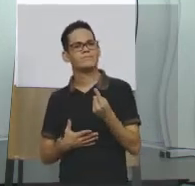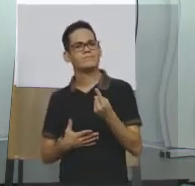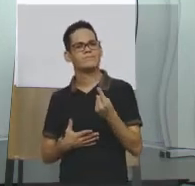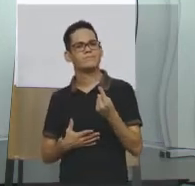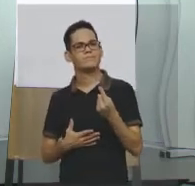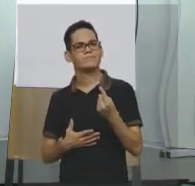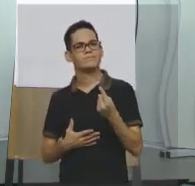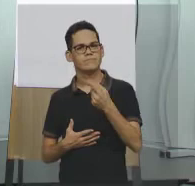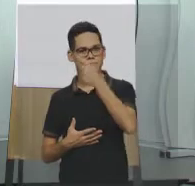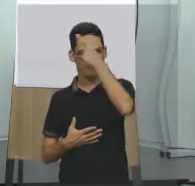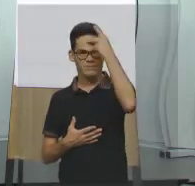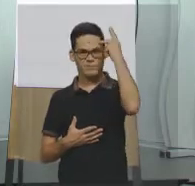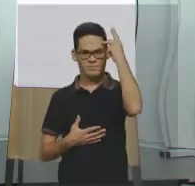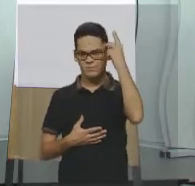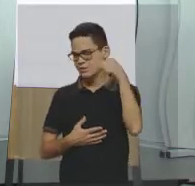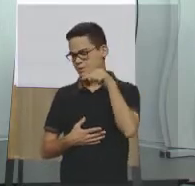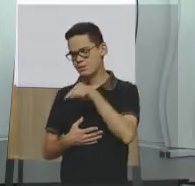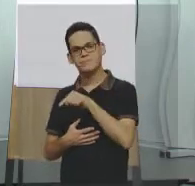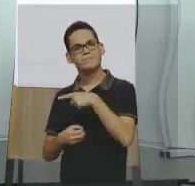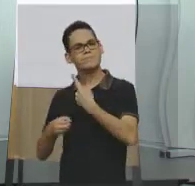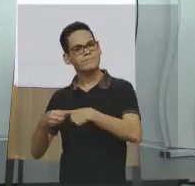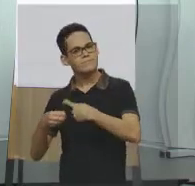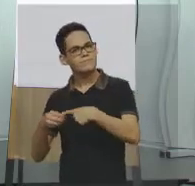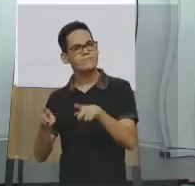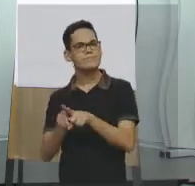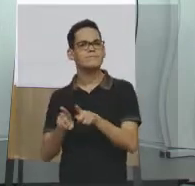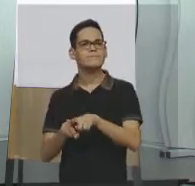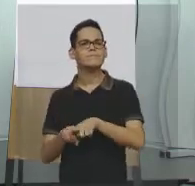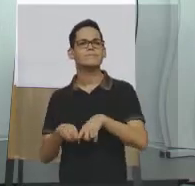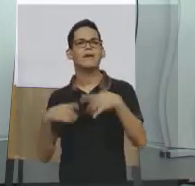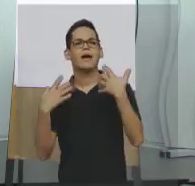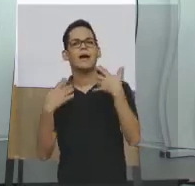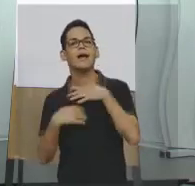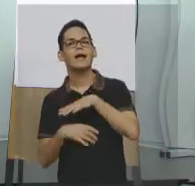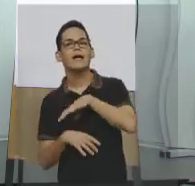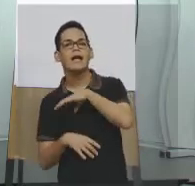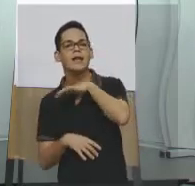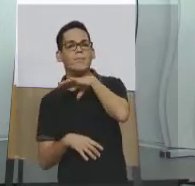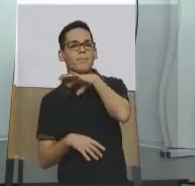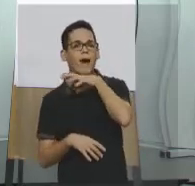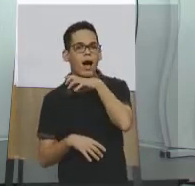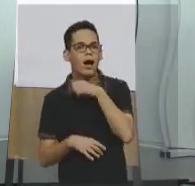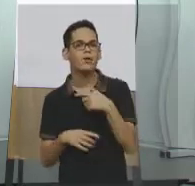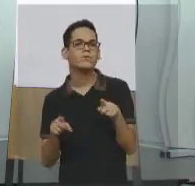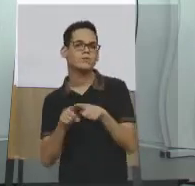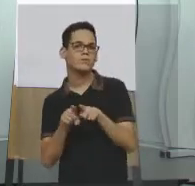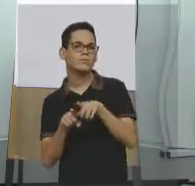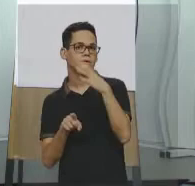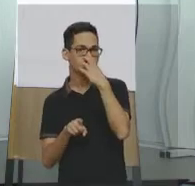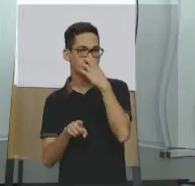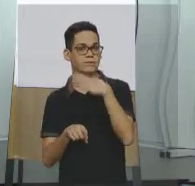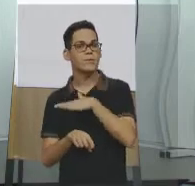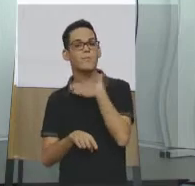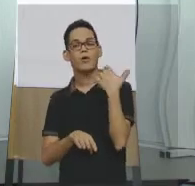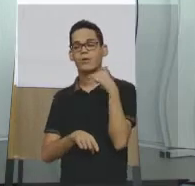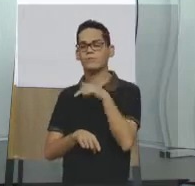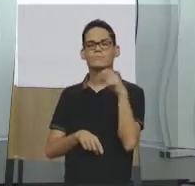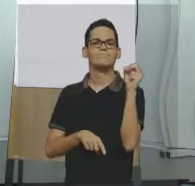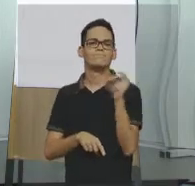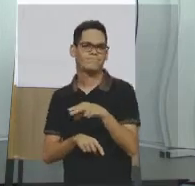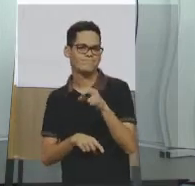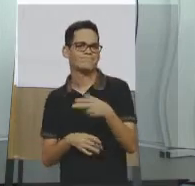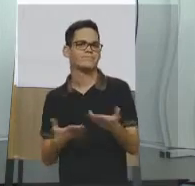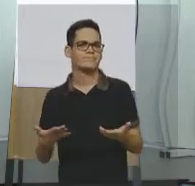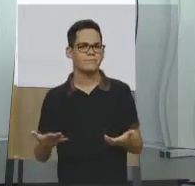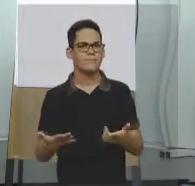cidade, inclusive vários animais, como cães, morreram por causa dessa toxicidade. E não só